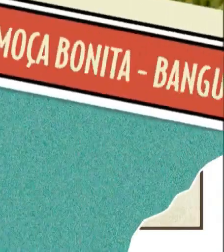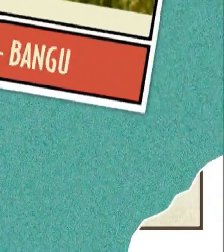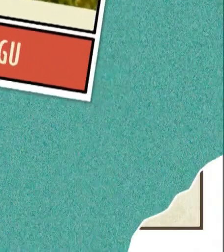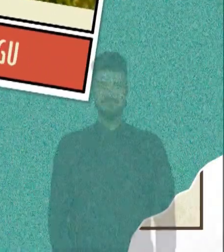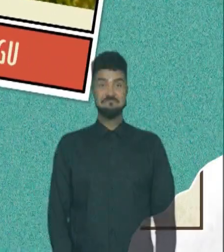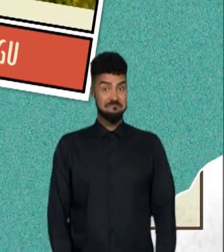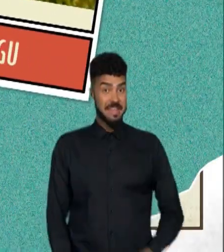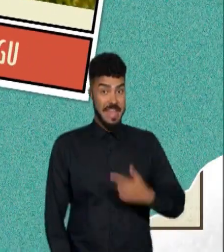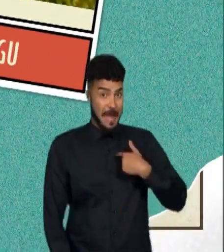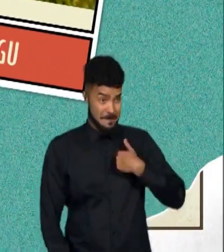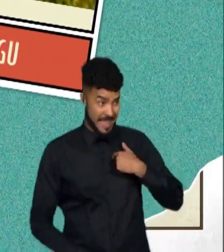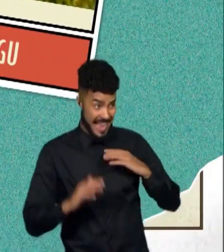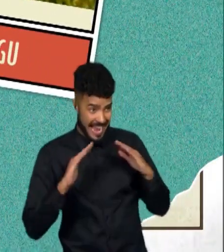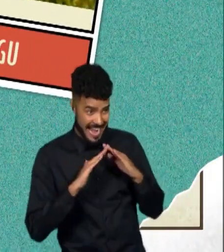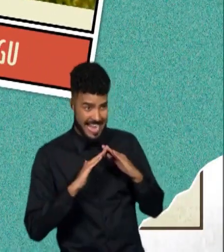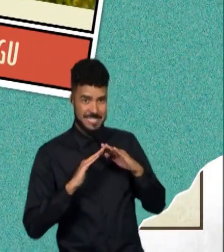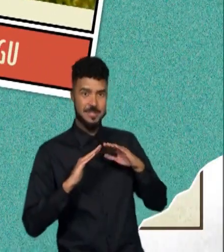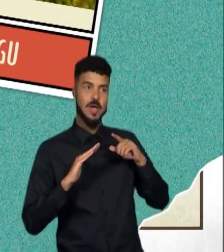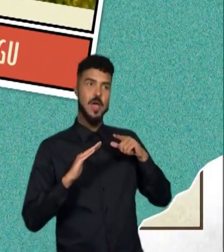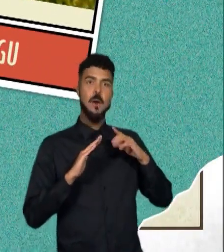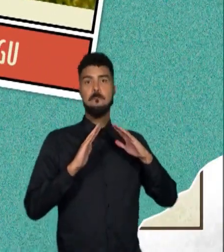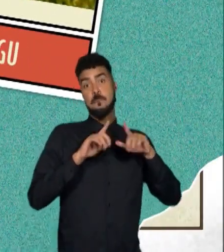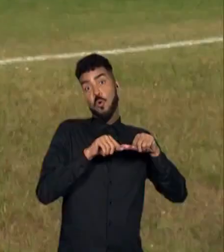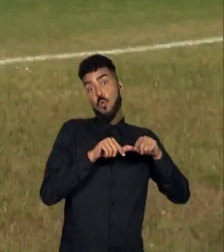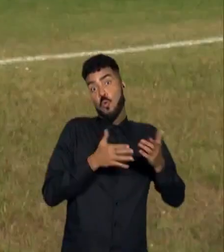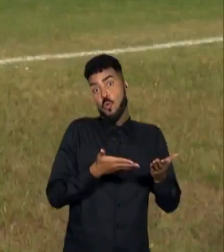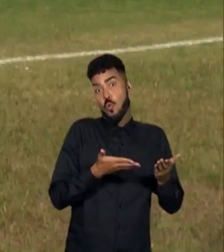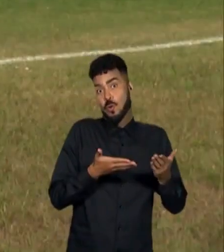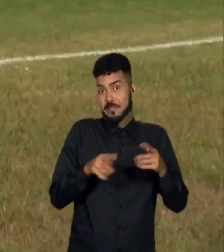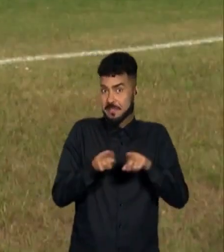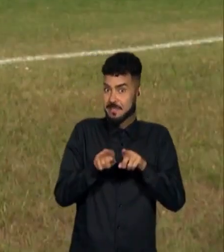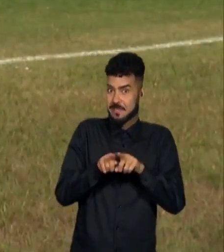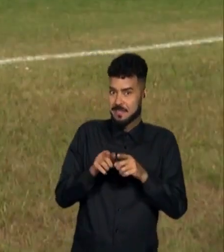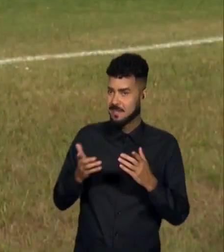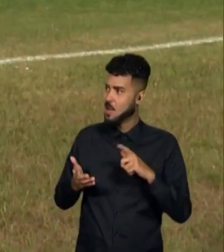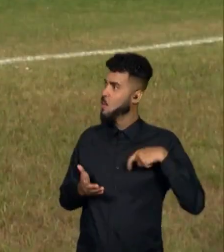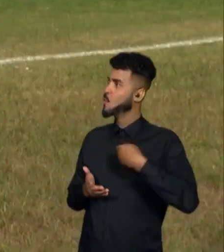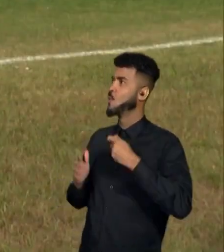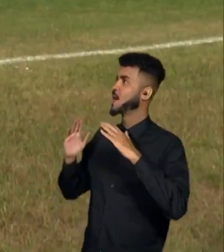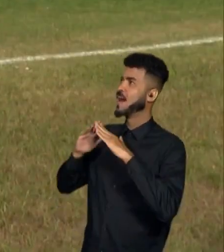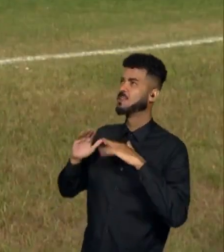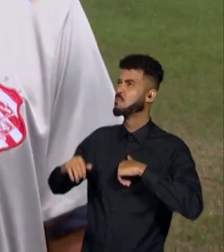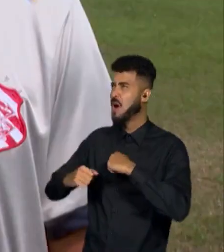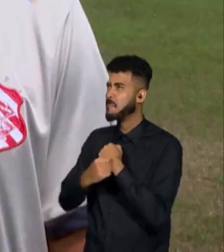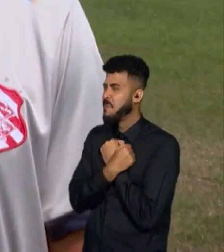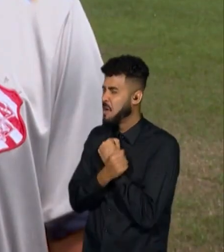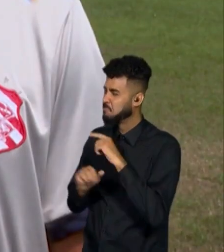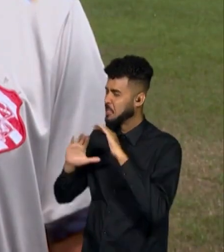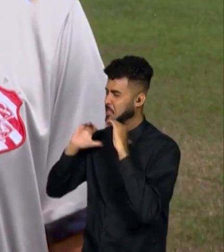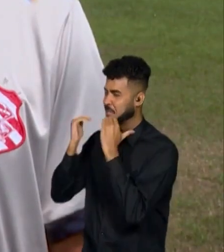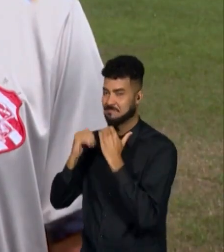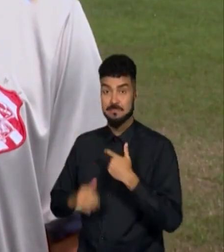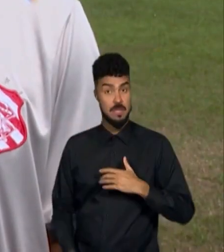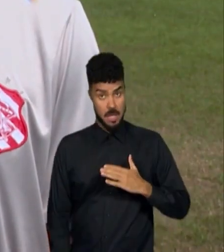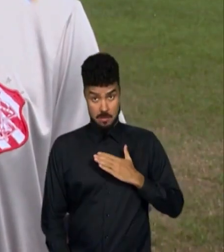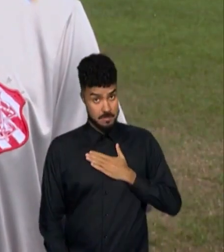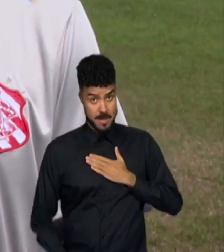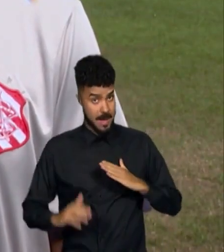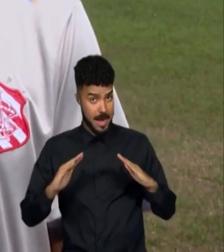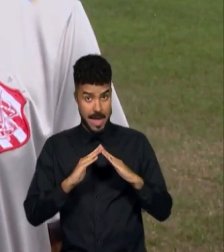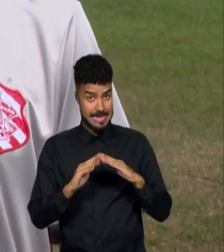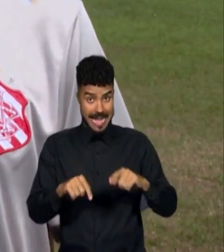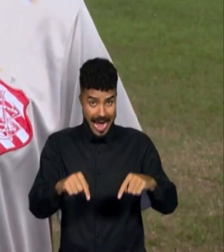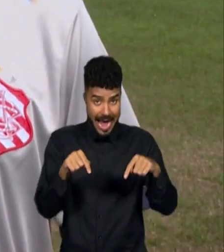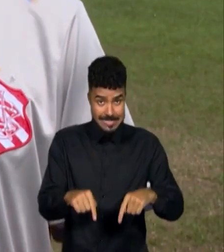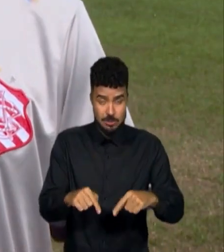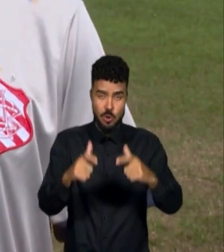Eu considero minha casa aqui ainda, mas eu moro em Bangu também. Então, abraço esse estádio também. É minha casa. Aqui é